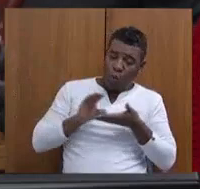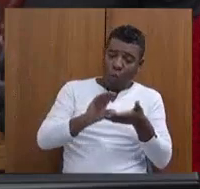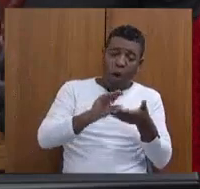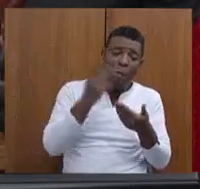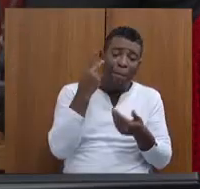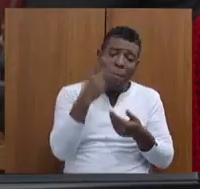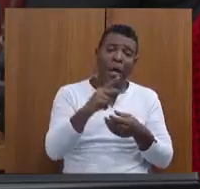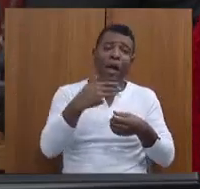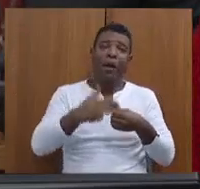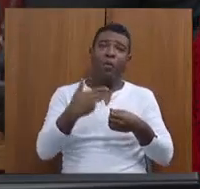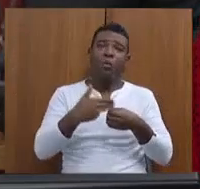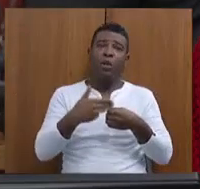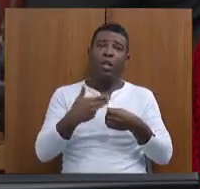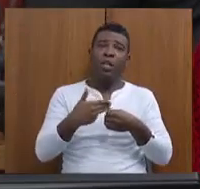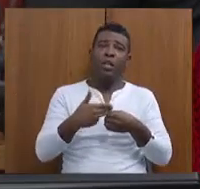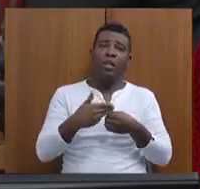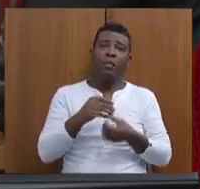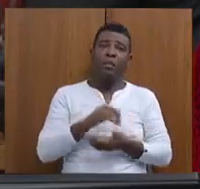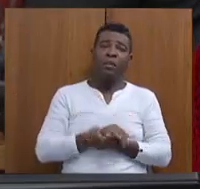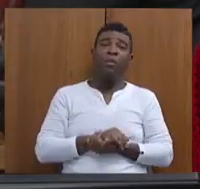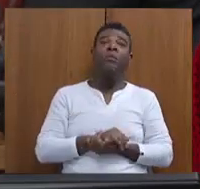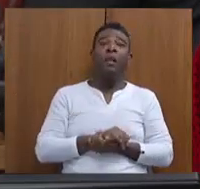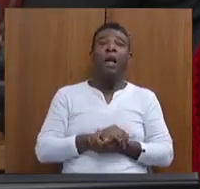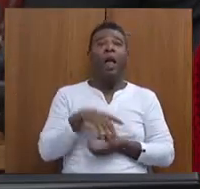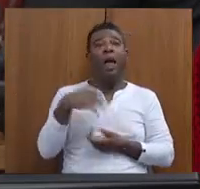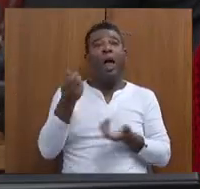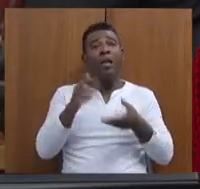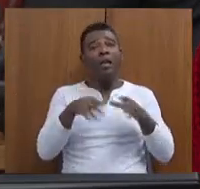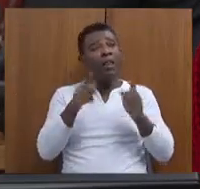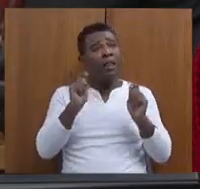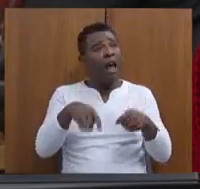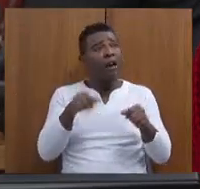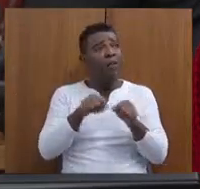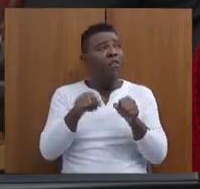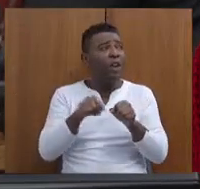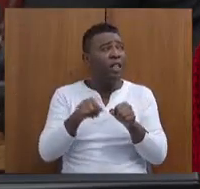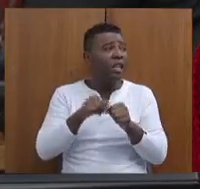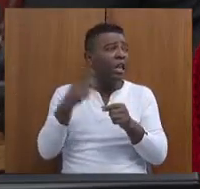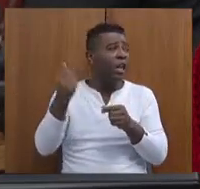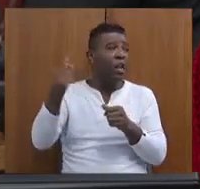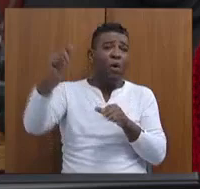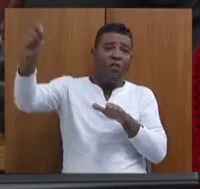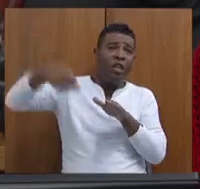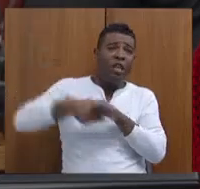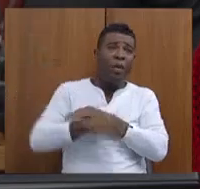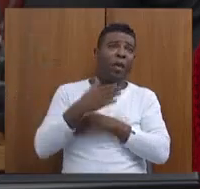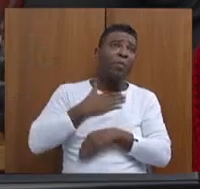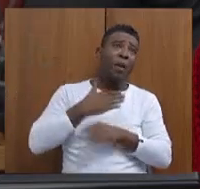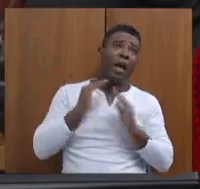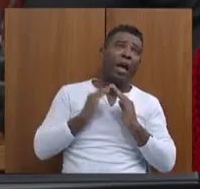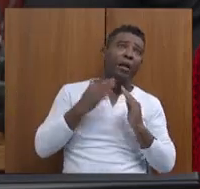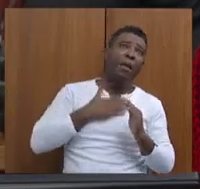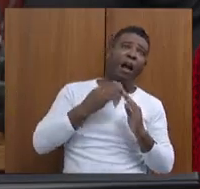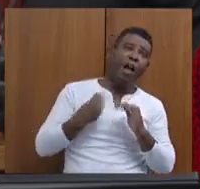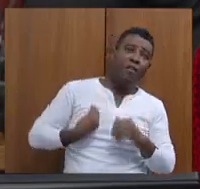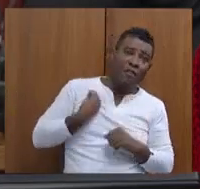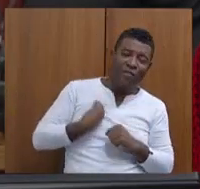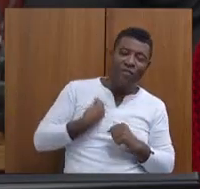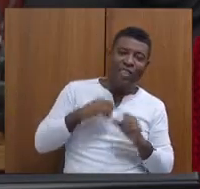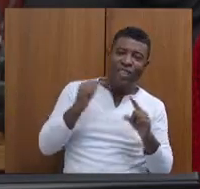financiamento no programa Minha Casa Minha Vida ele pode fazer um financiamento rural então ele traz realmente desenvolvimento